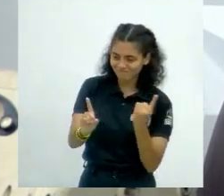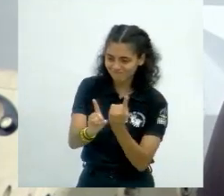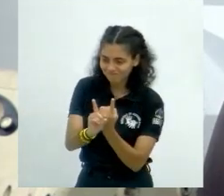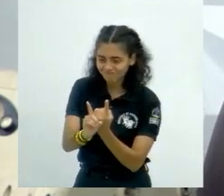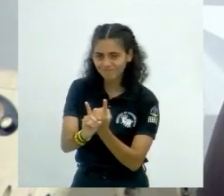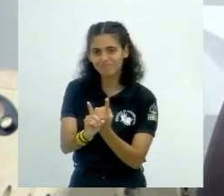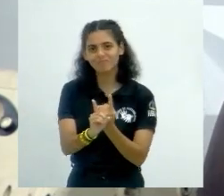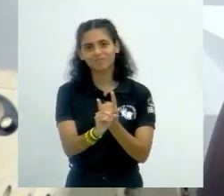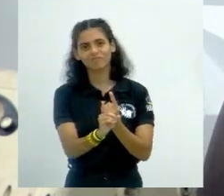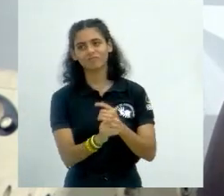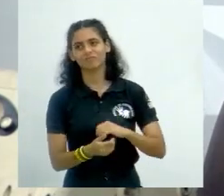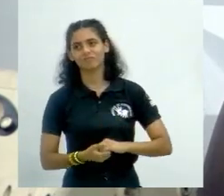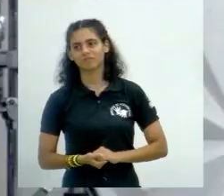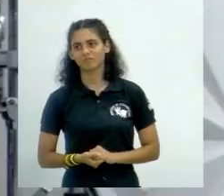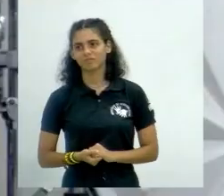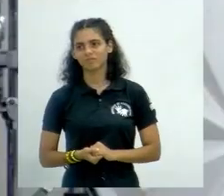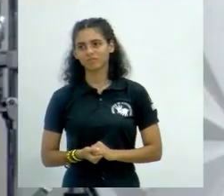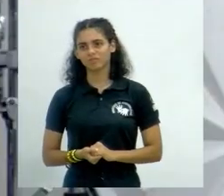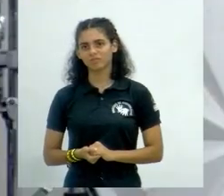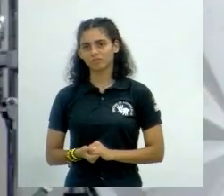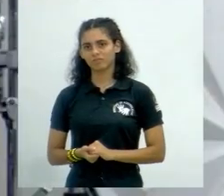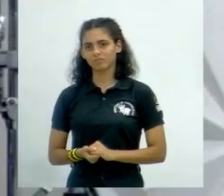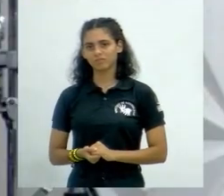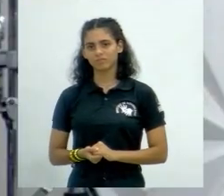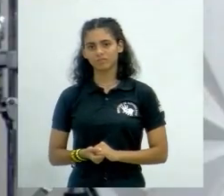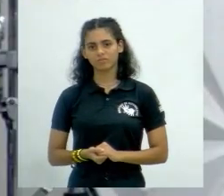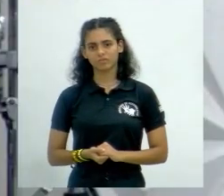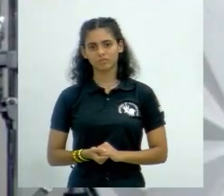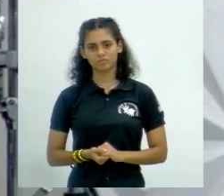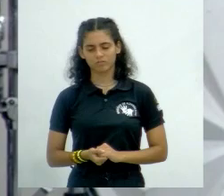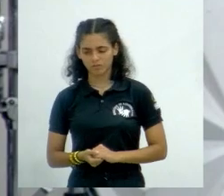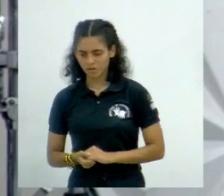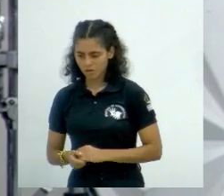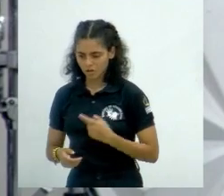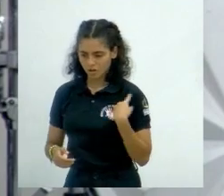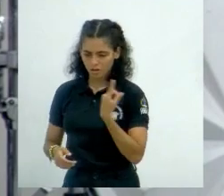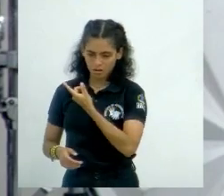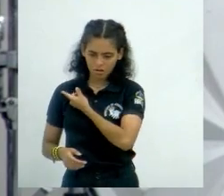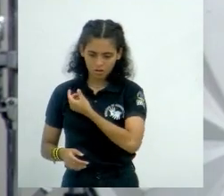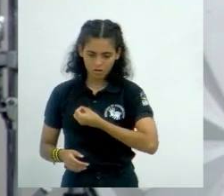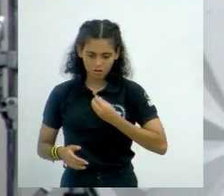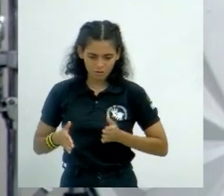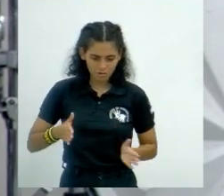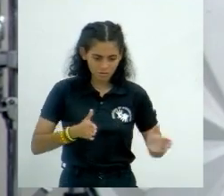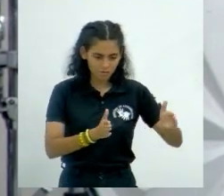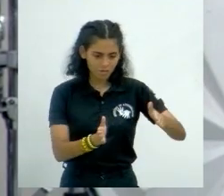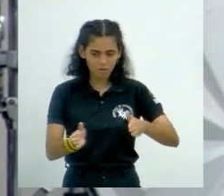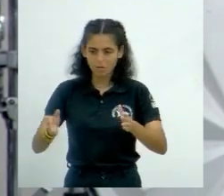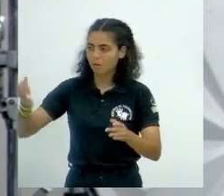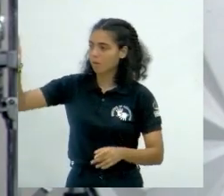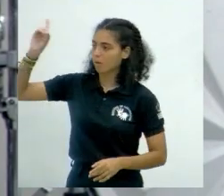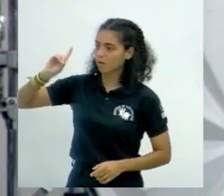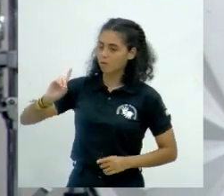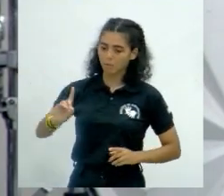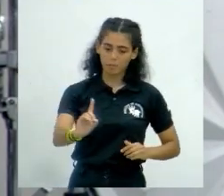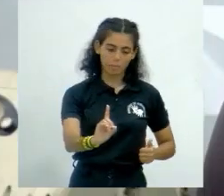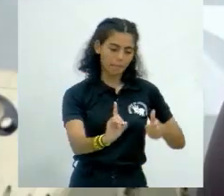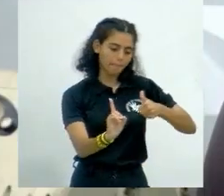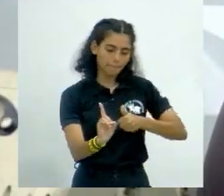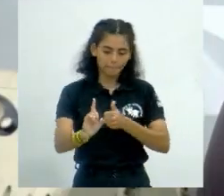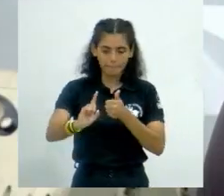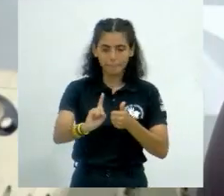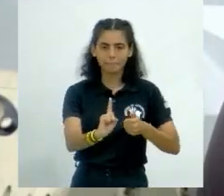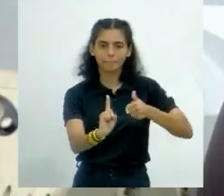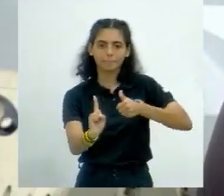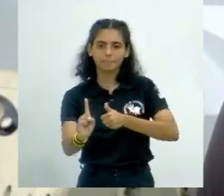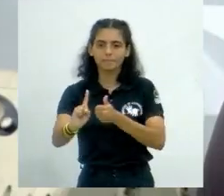comunhão com aquilo que são os caminhos do Senhor, que é justamente o oposto da gente